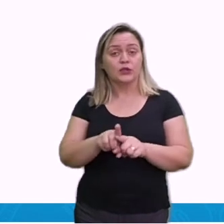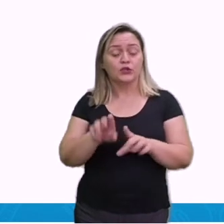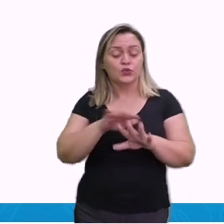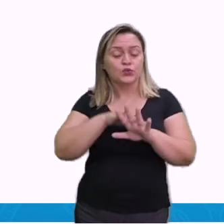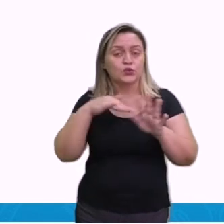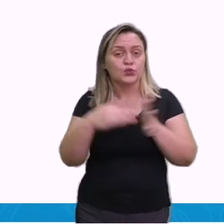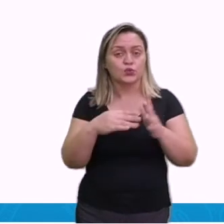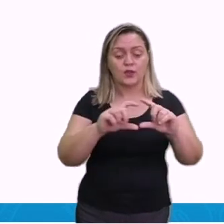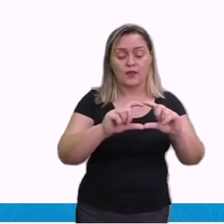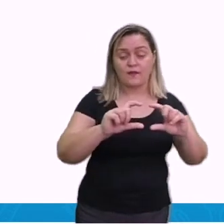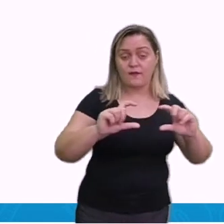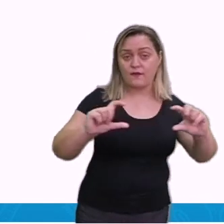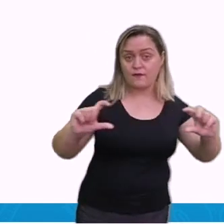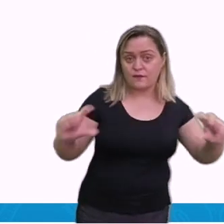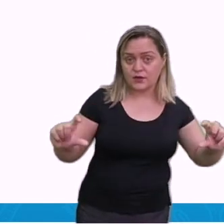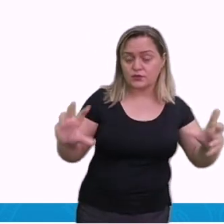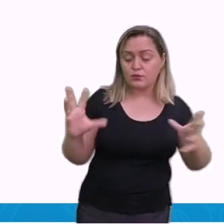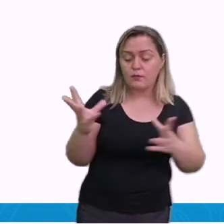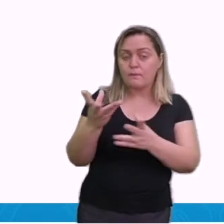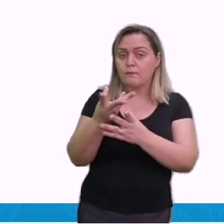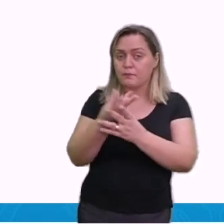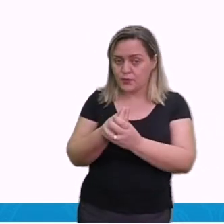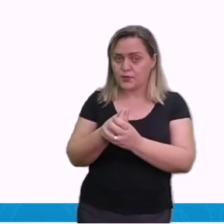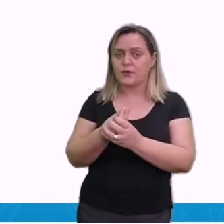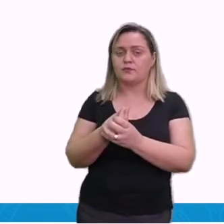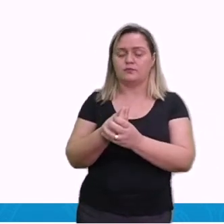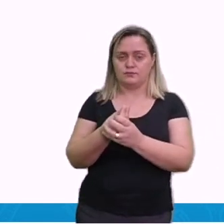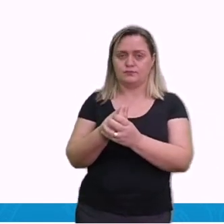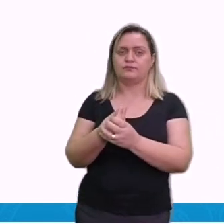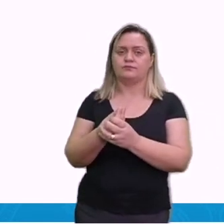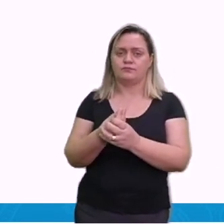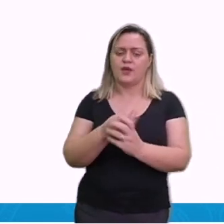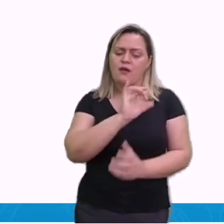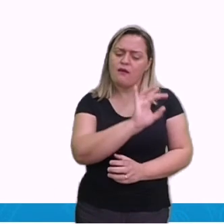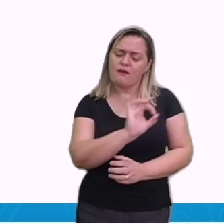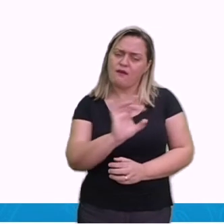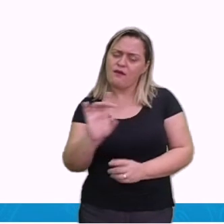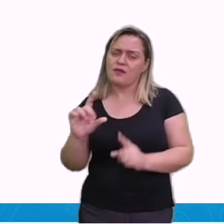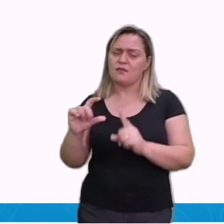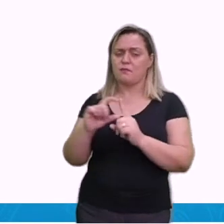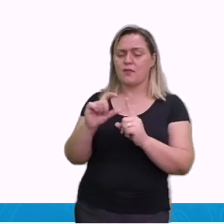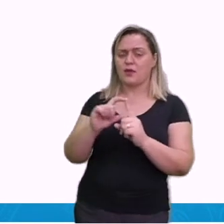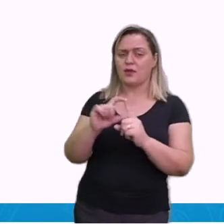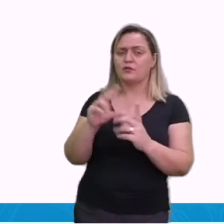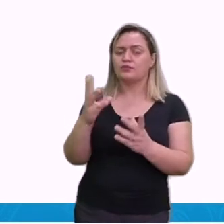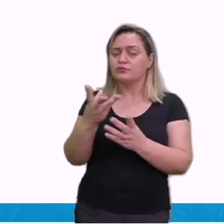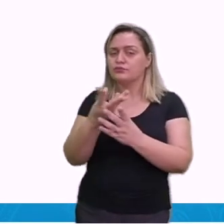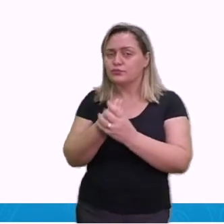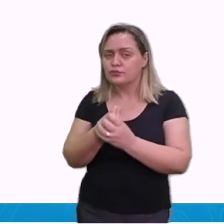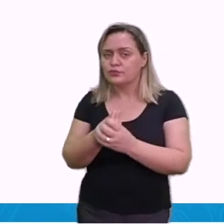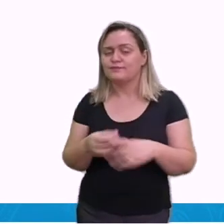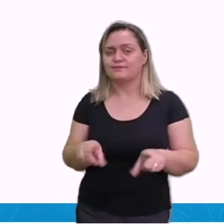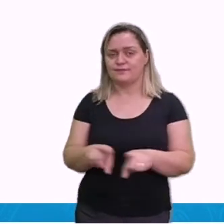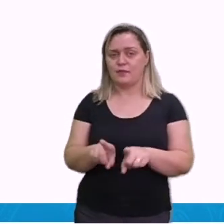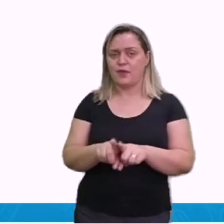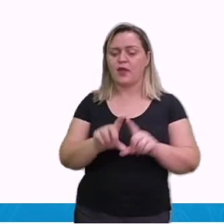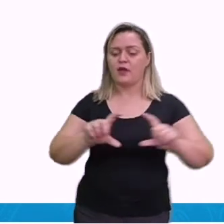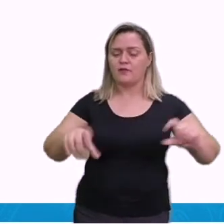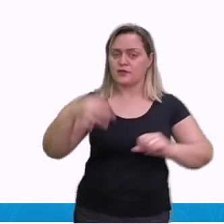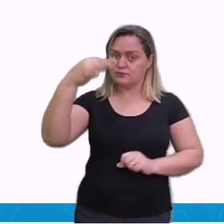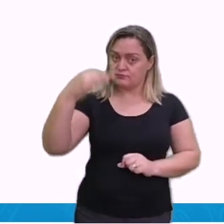As viagens foram maravilhosas, né? Então, eu estou me referindo à palavra viagem. Então, foram é